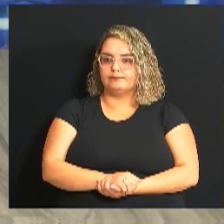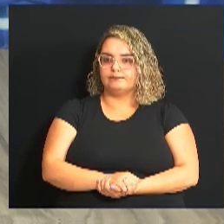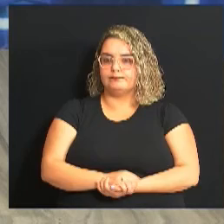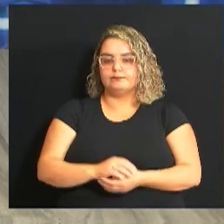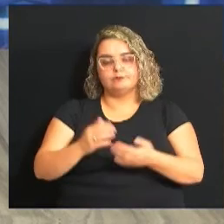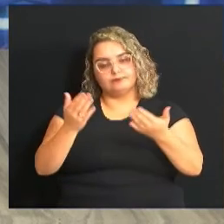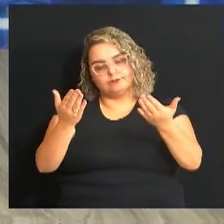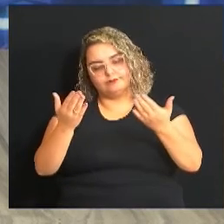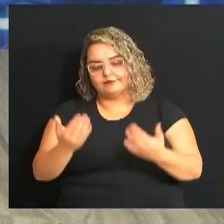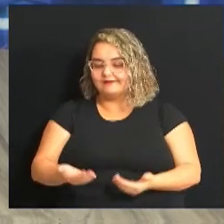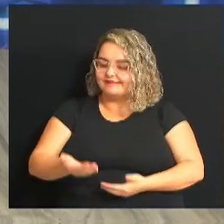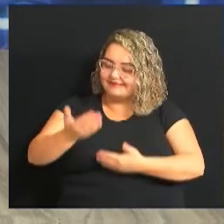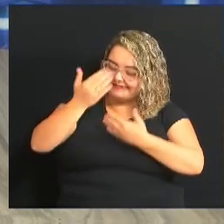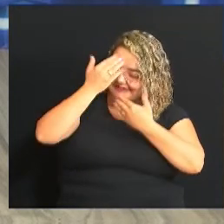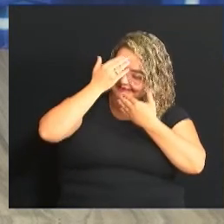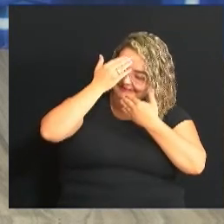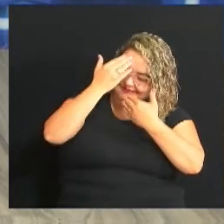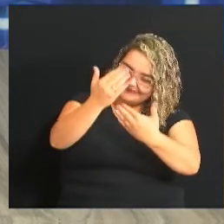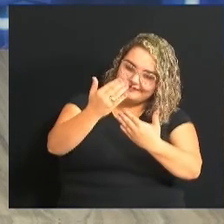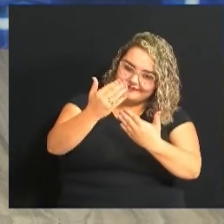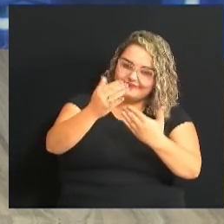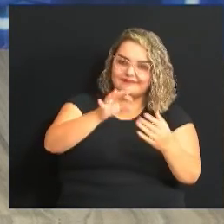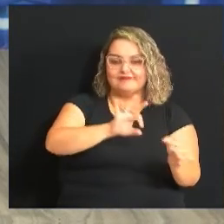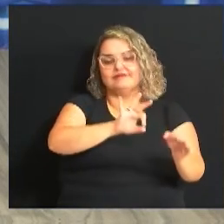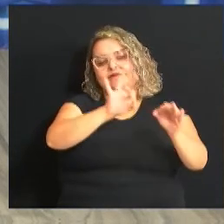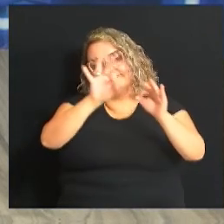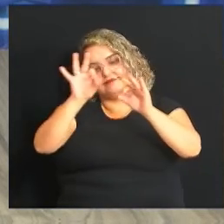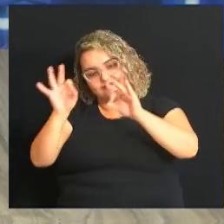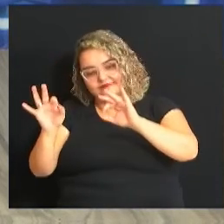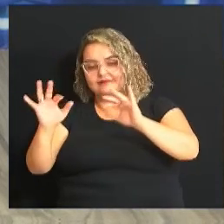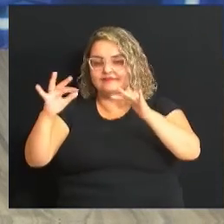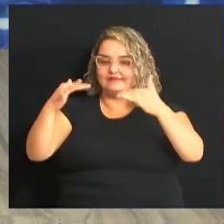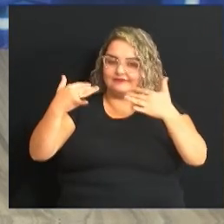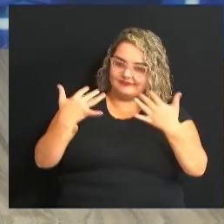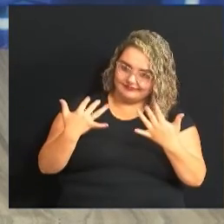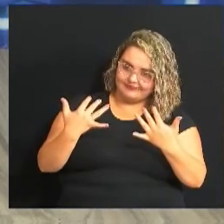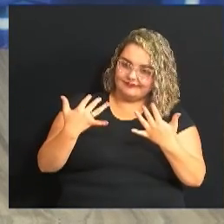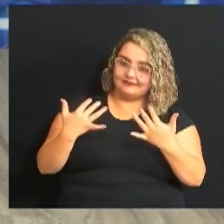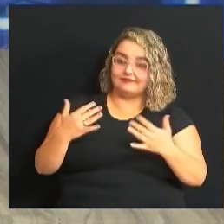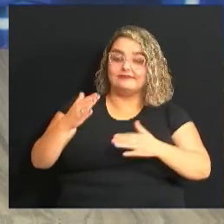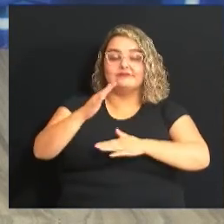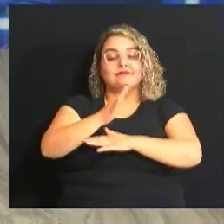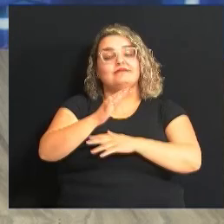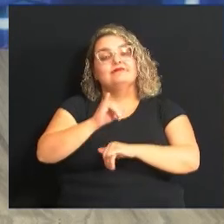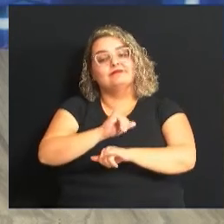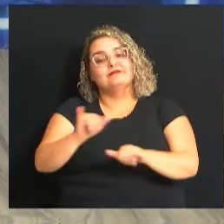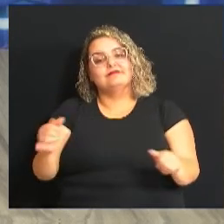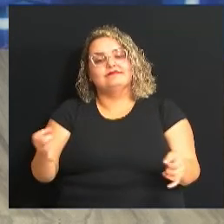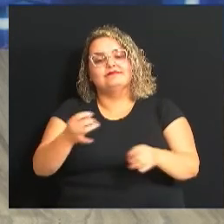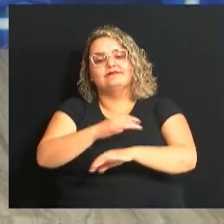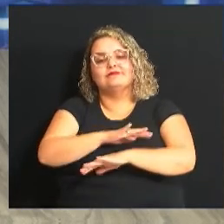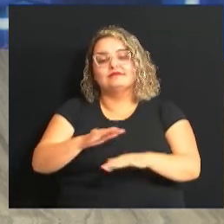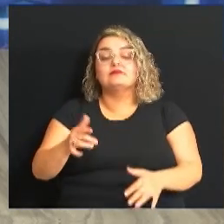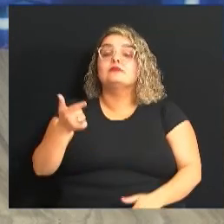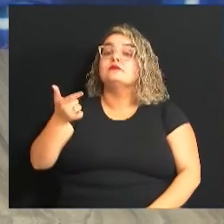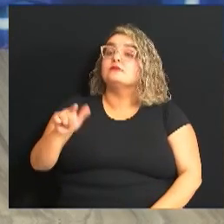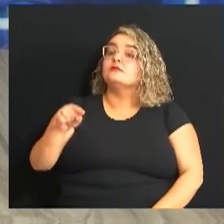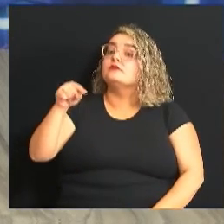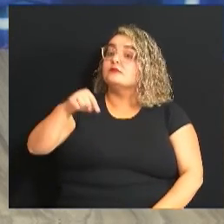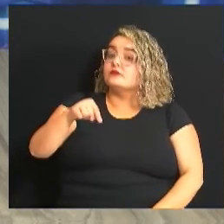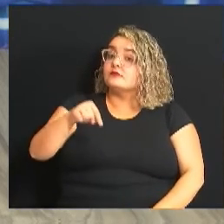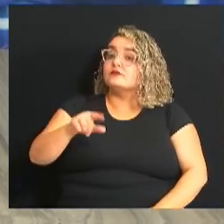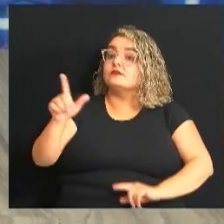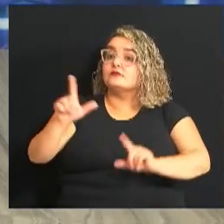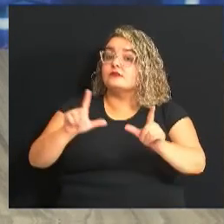A você aí de casa, muito obrigado pela sua companhia, pela sua audiência. O Câmara Notícia fica por aqui. Continue na TV